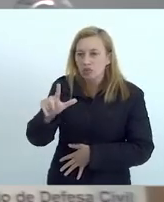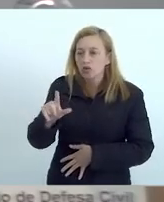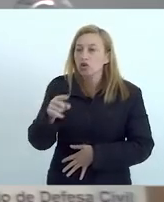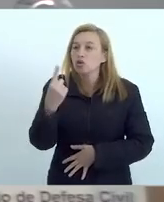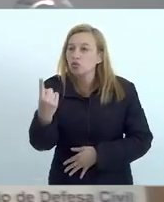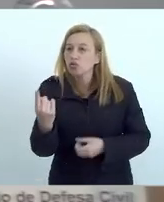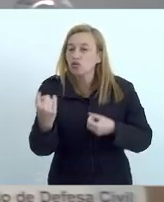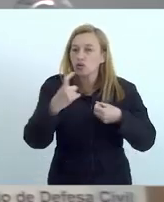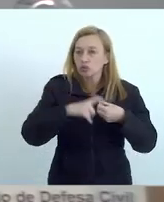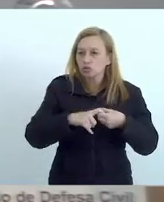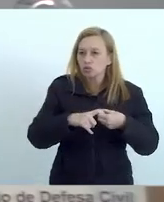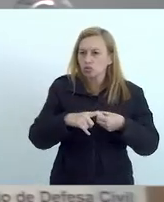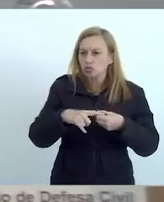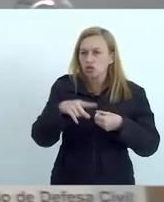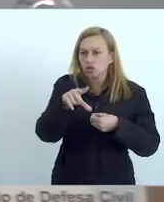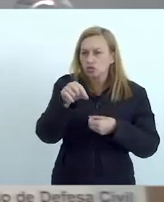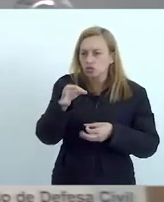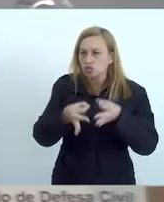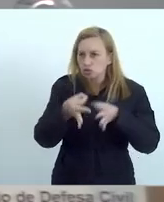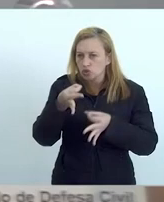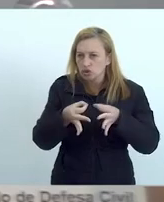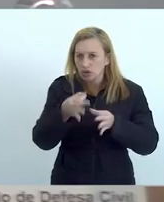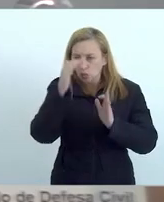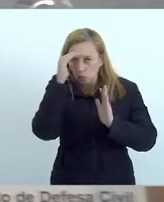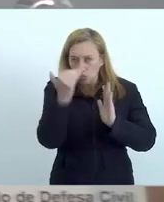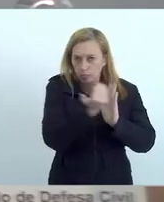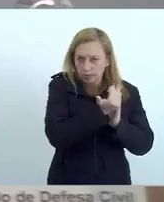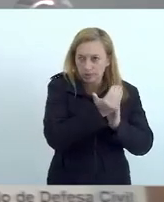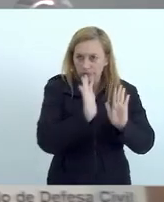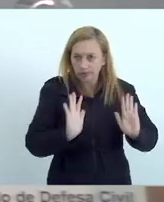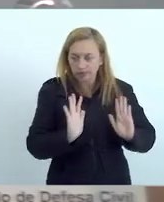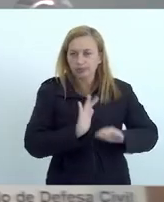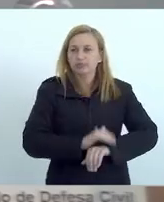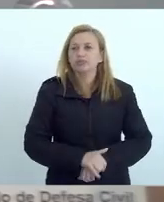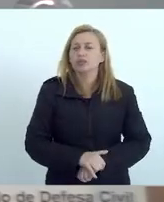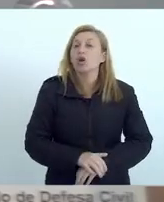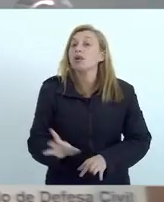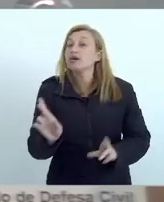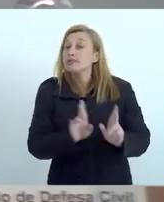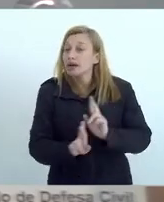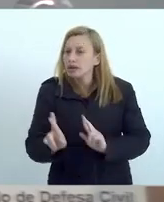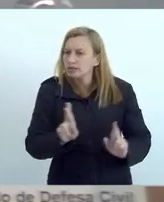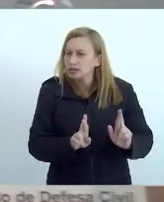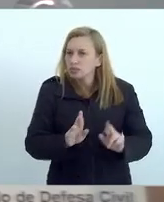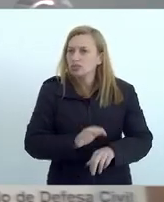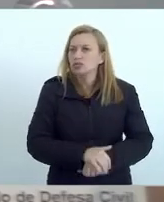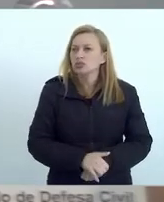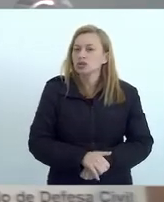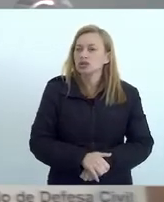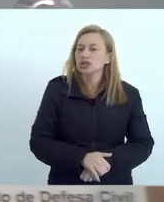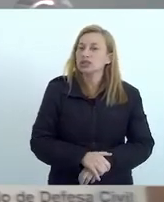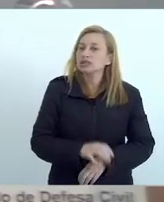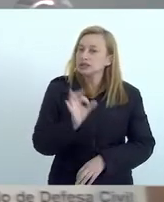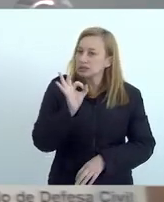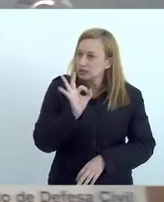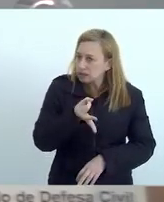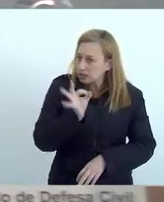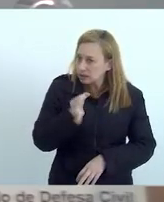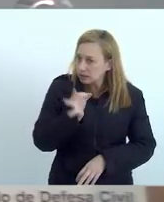voltou e ordem judicial Compares on e em relação especificamente